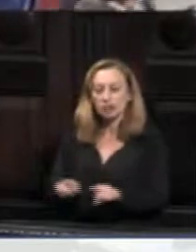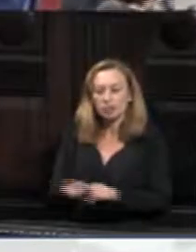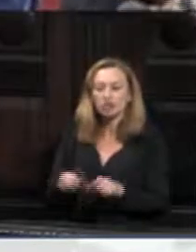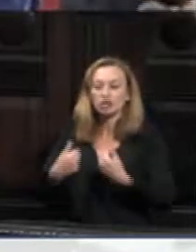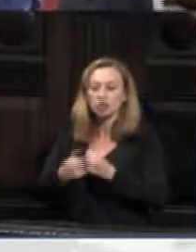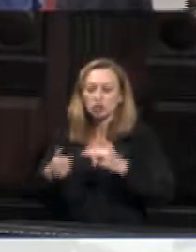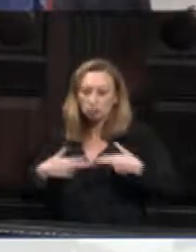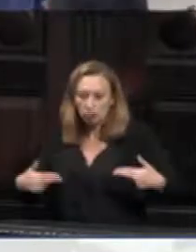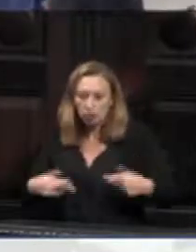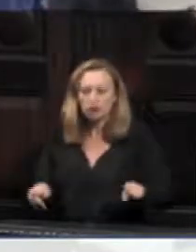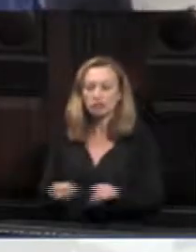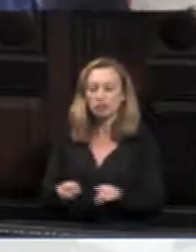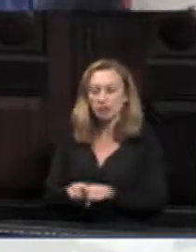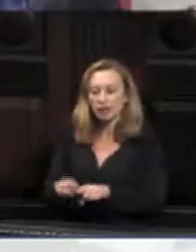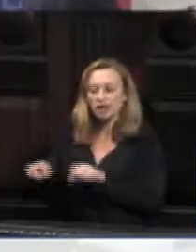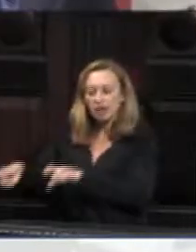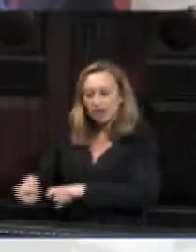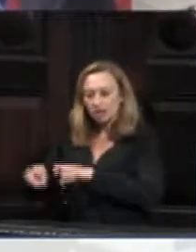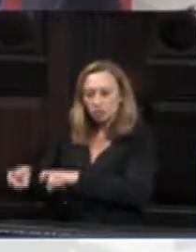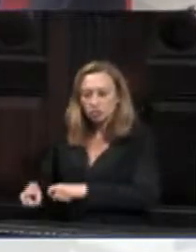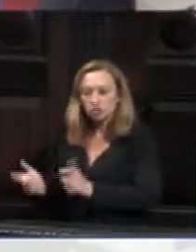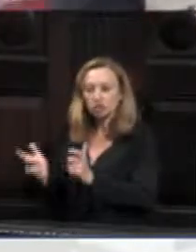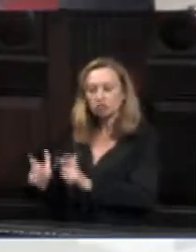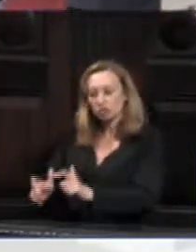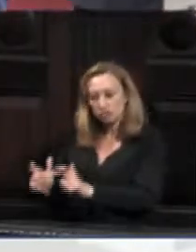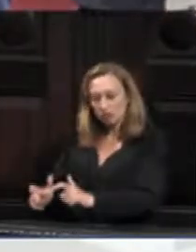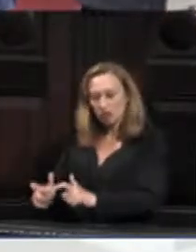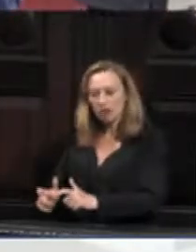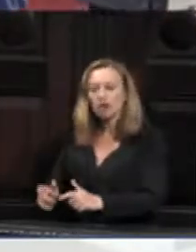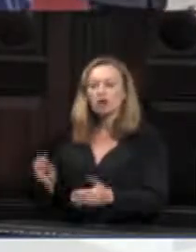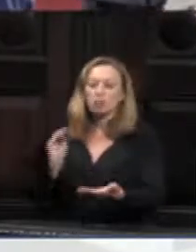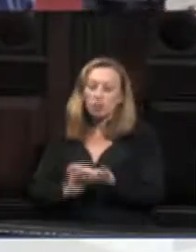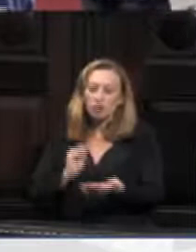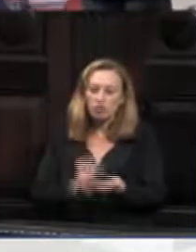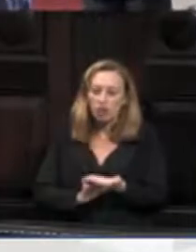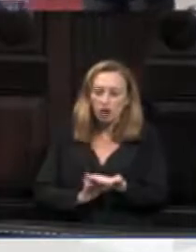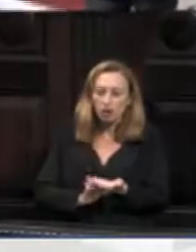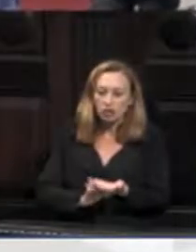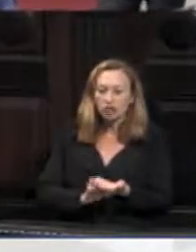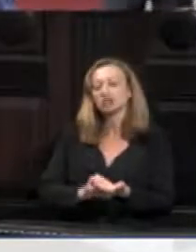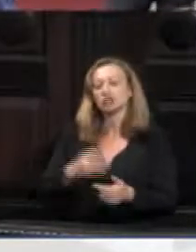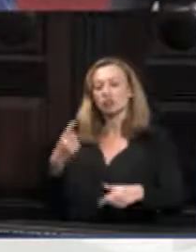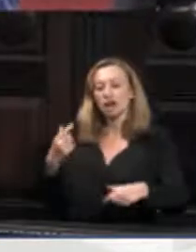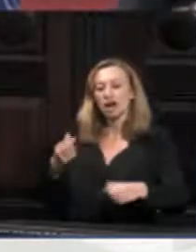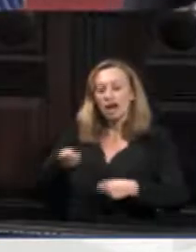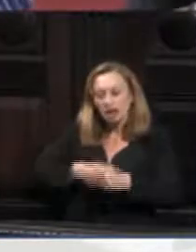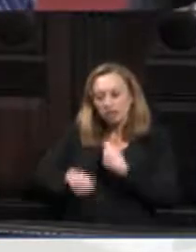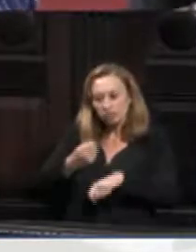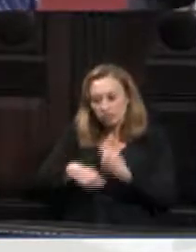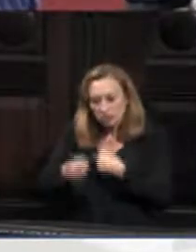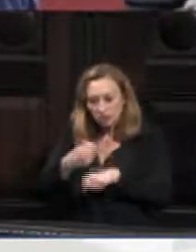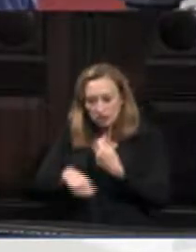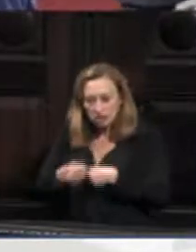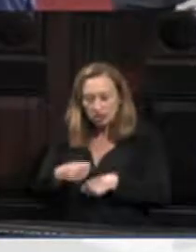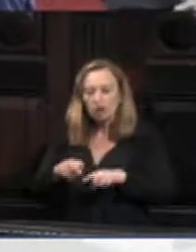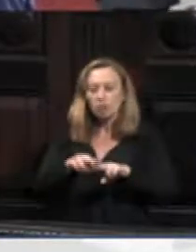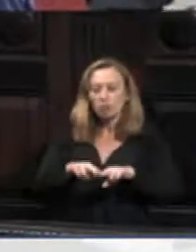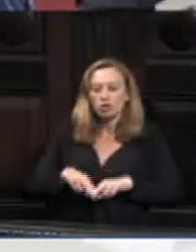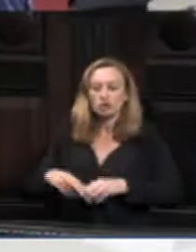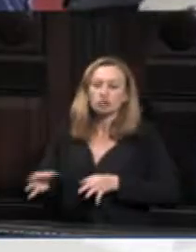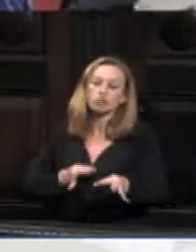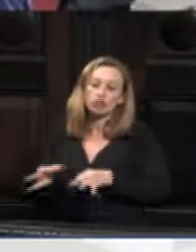foram agravados ou não avançaram por falta de uma articulação e de uma coordenação que, através desse projeto de lei,